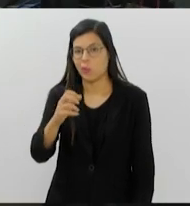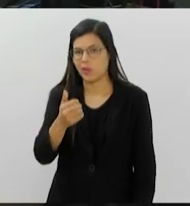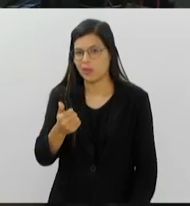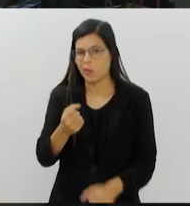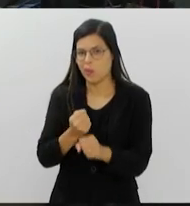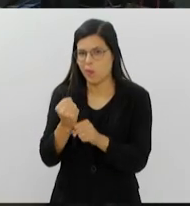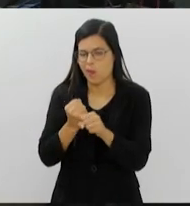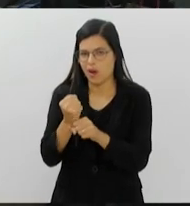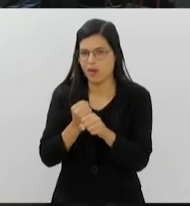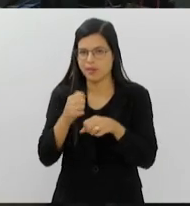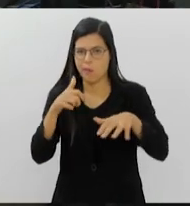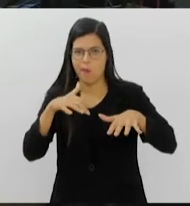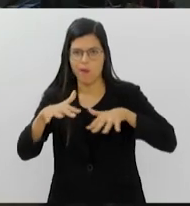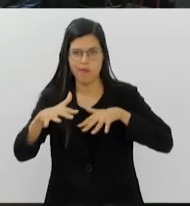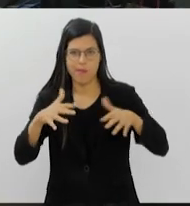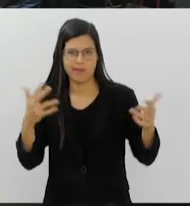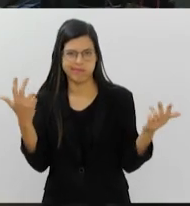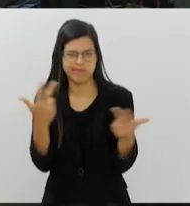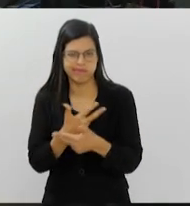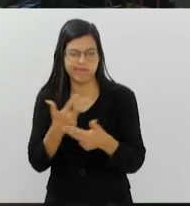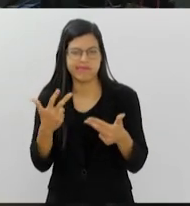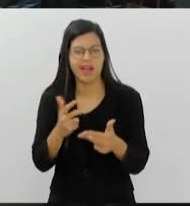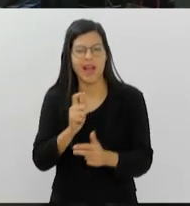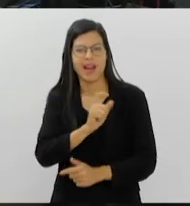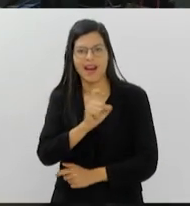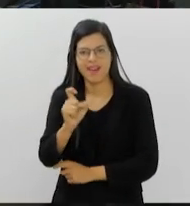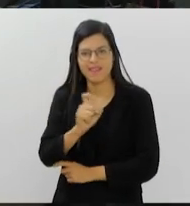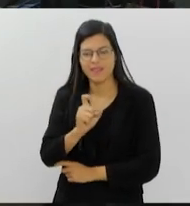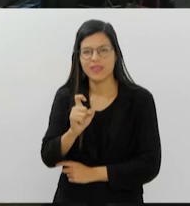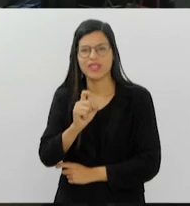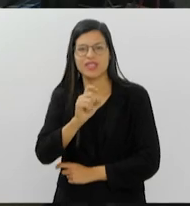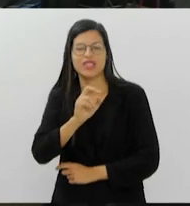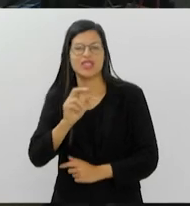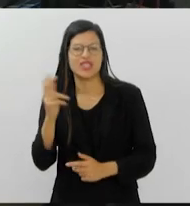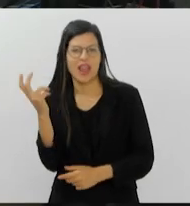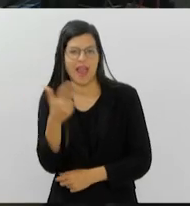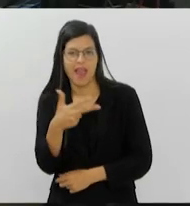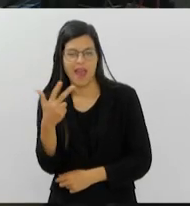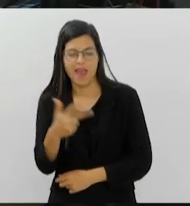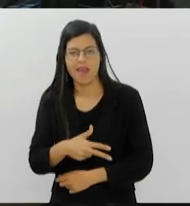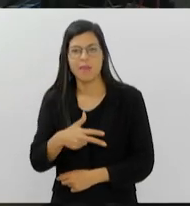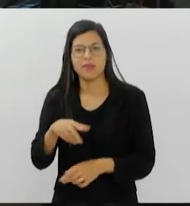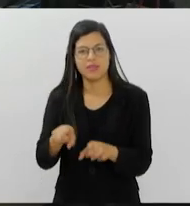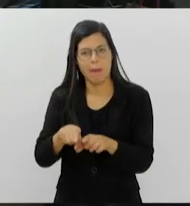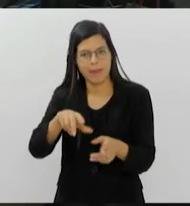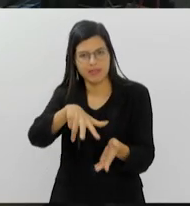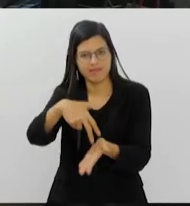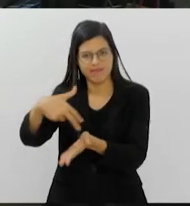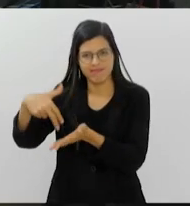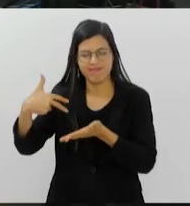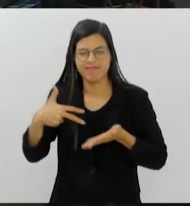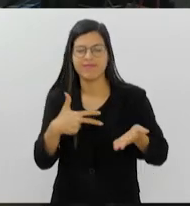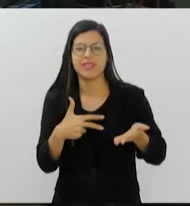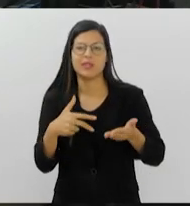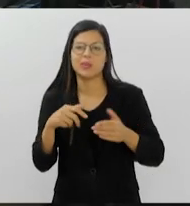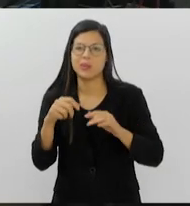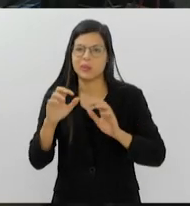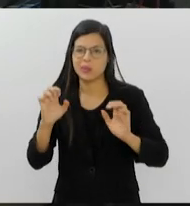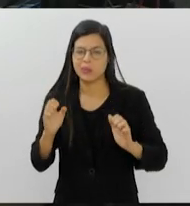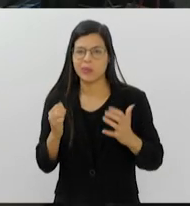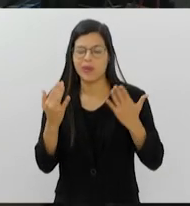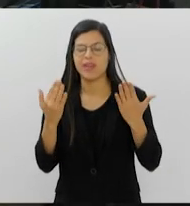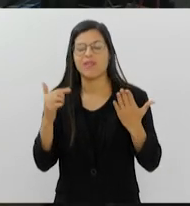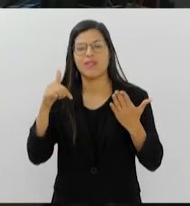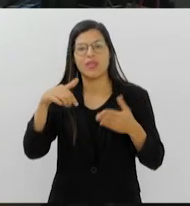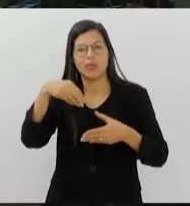movimento hip-hop. Grafites, rap, DJs, MCs e street dance fizeram parte do evento hip-hop do Palácio,